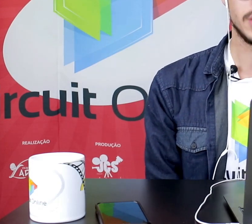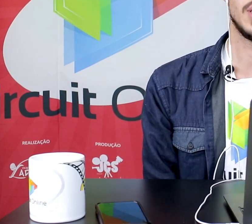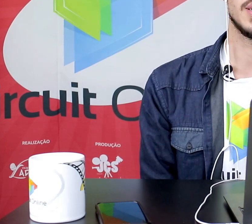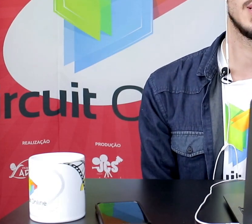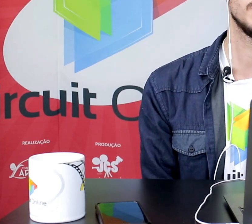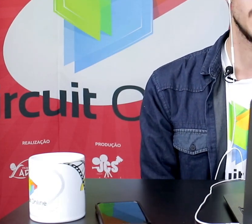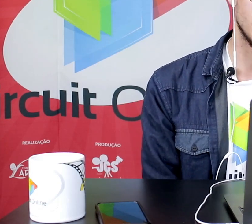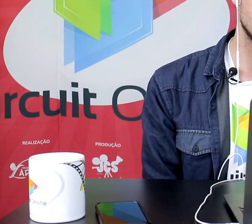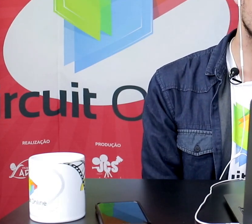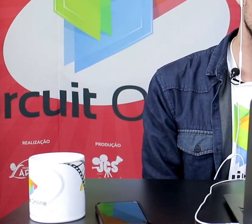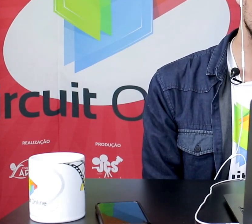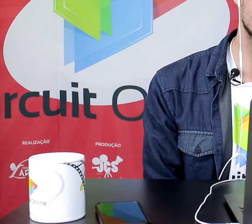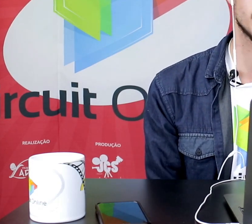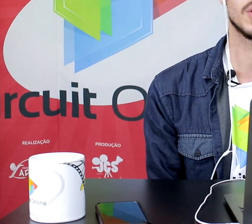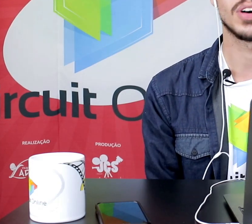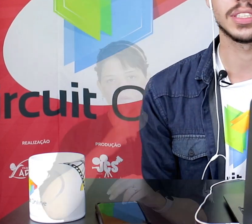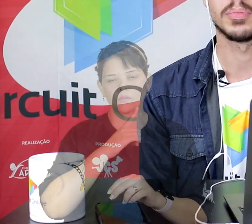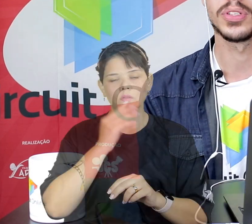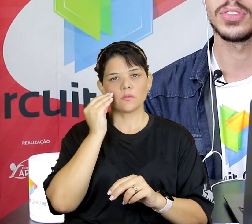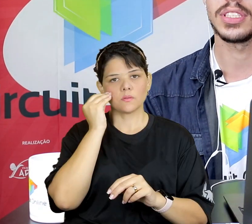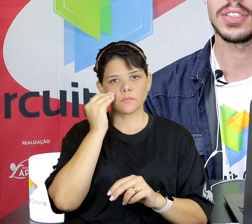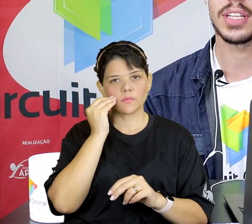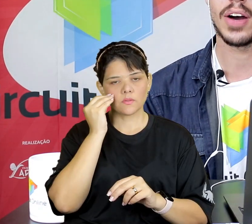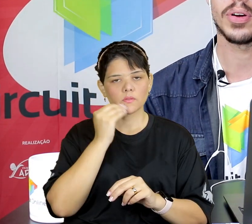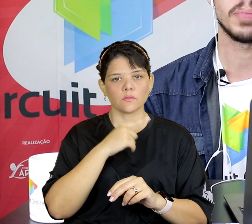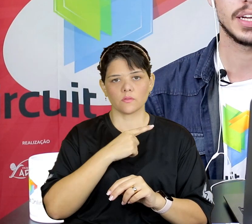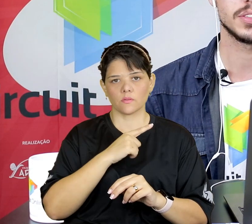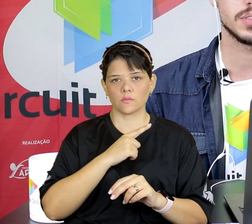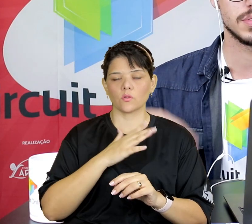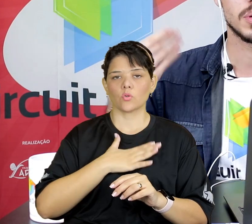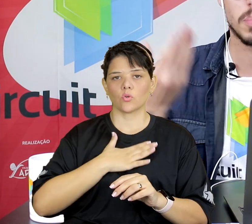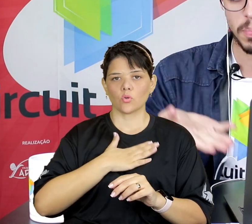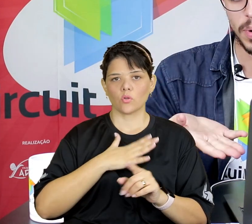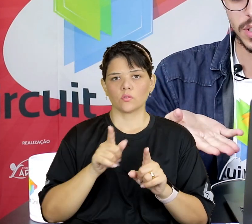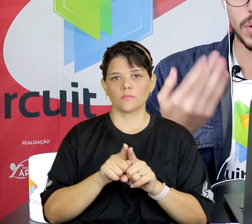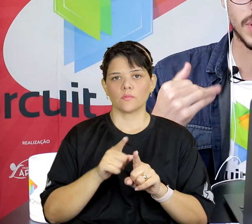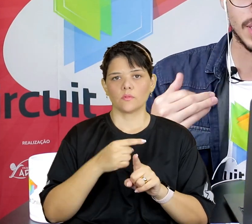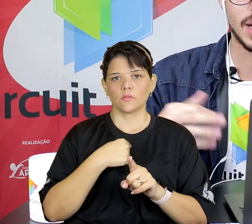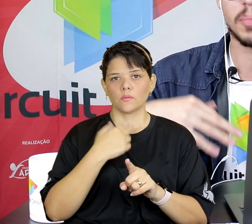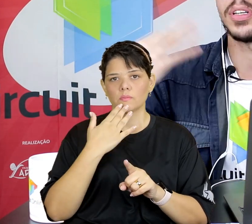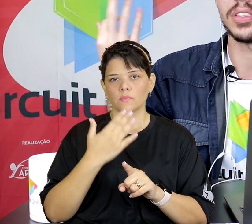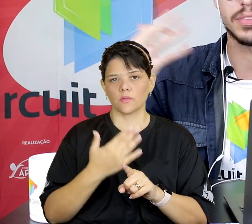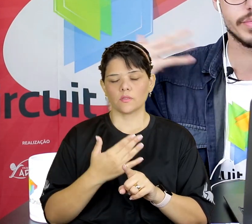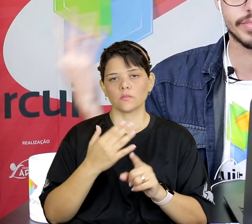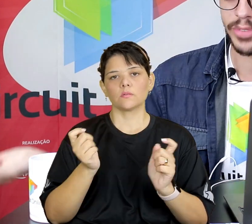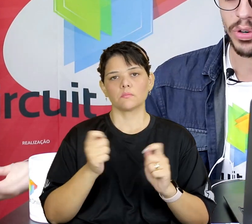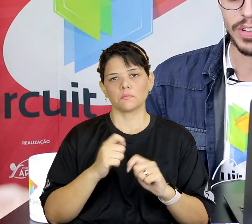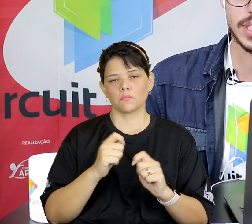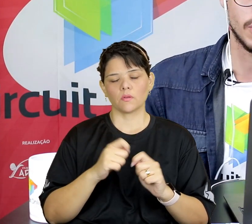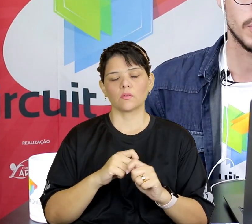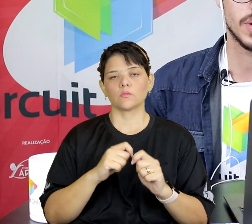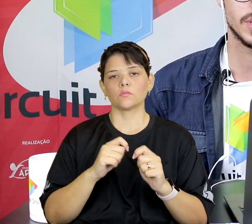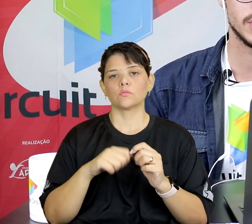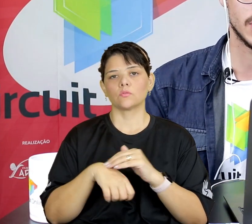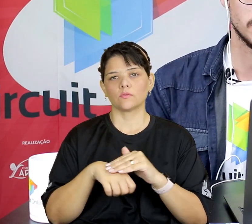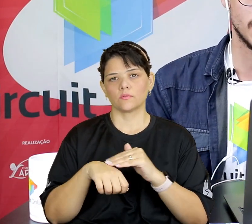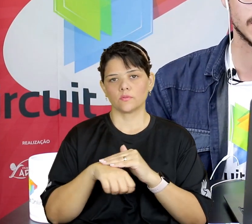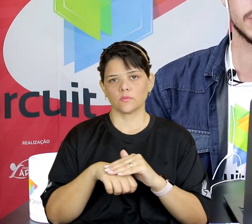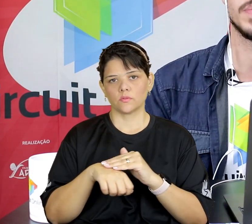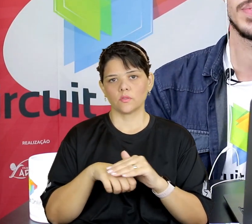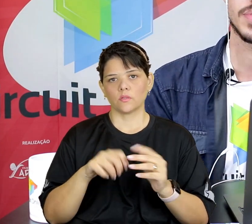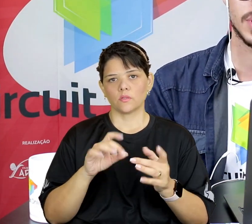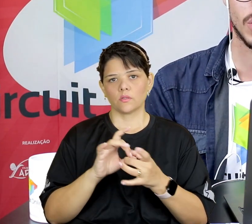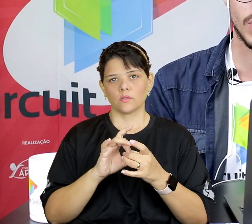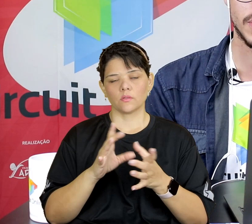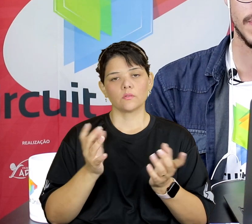alguém que já tem experiência com isso, que gosta muito disso e tal, eu peço, pode comentar, pode conversar comigo, a gente está aqui para